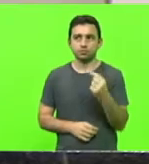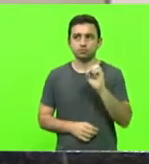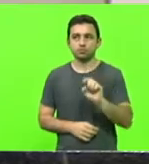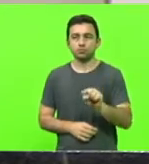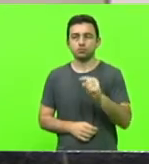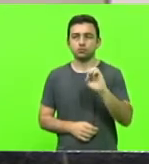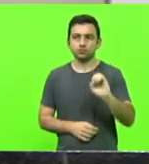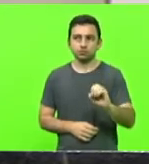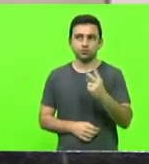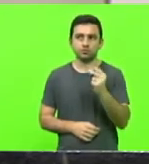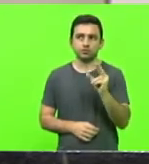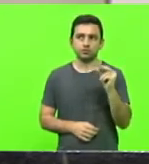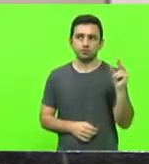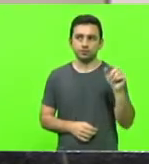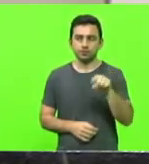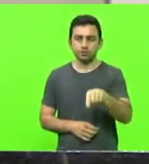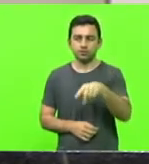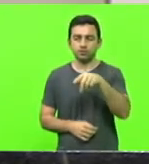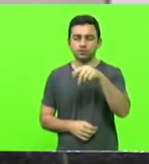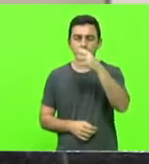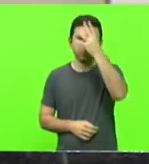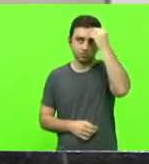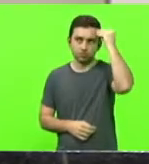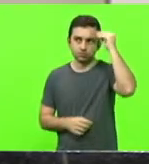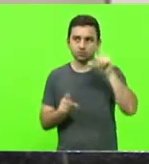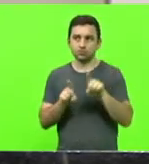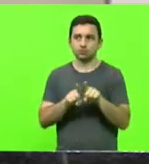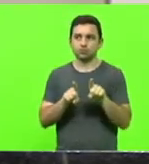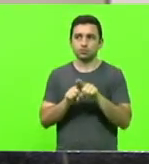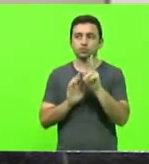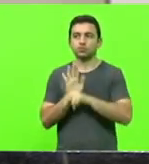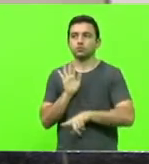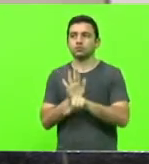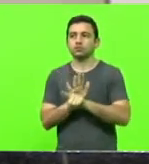271.0/2020, autor deputada Luciane Carminati. Projeto de Lei